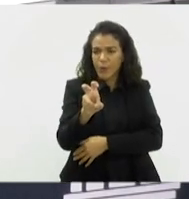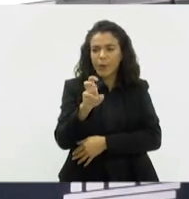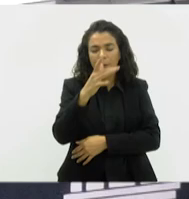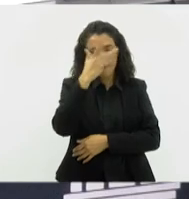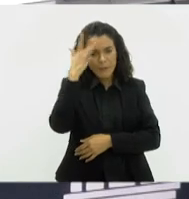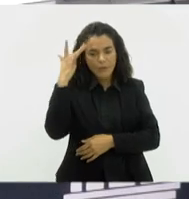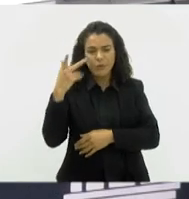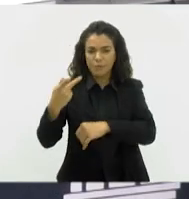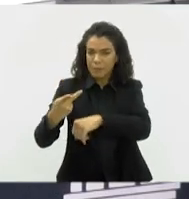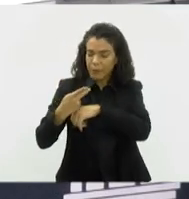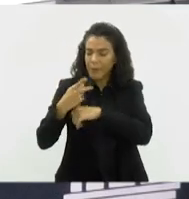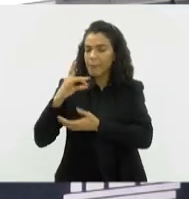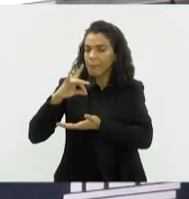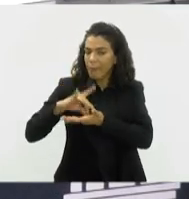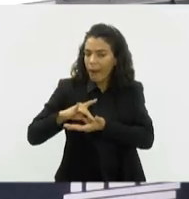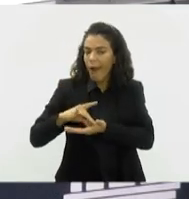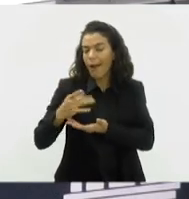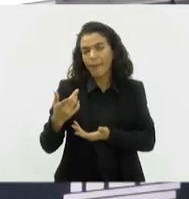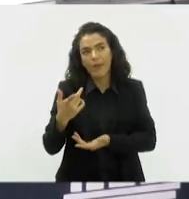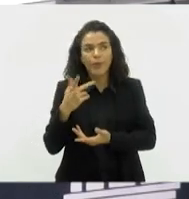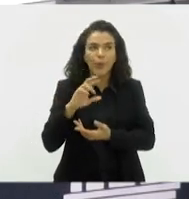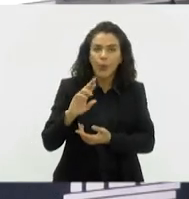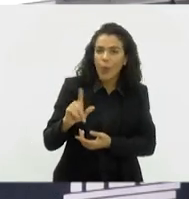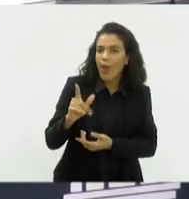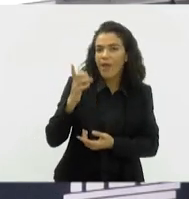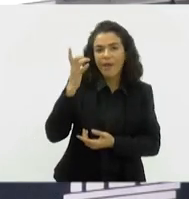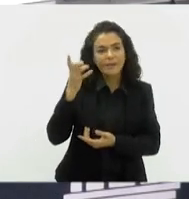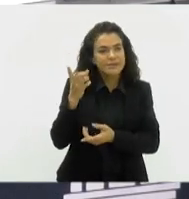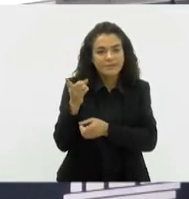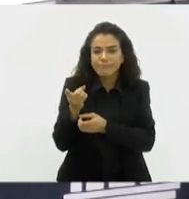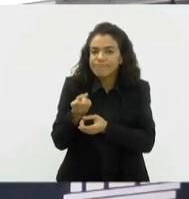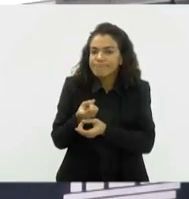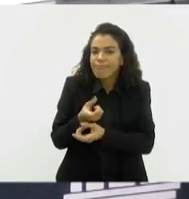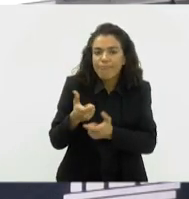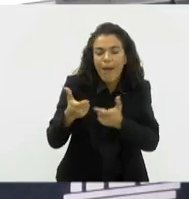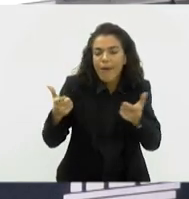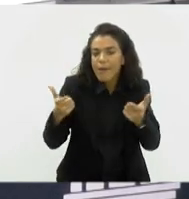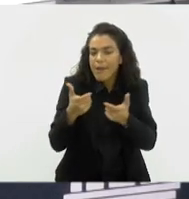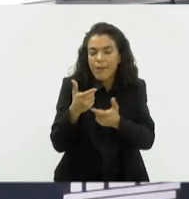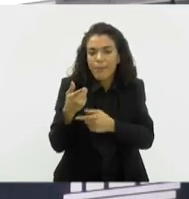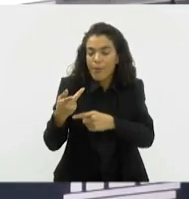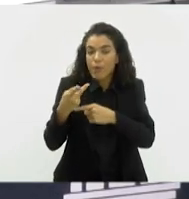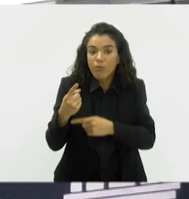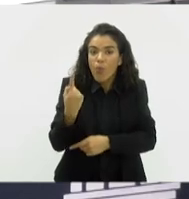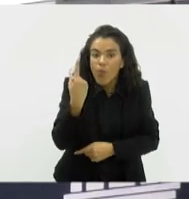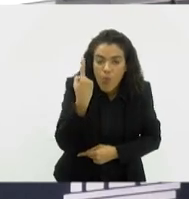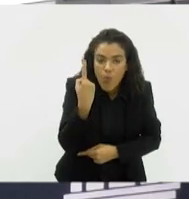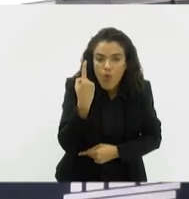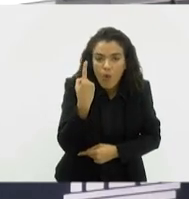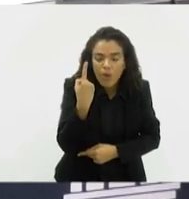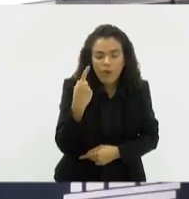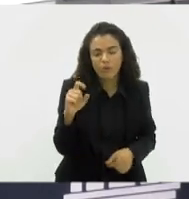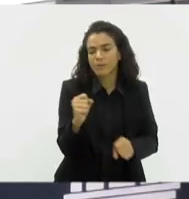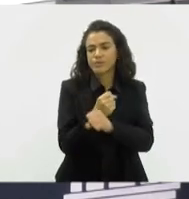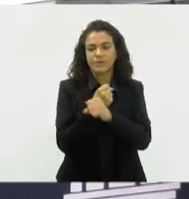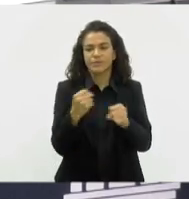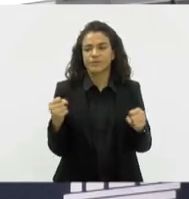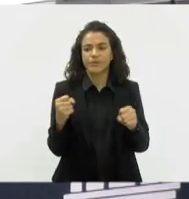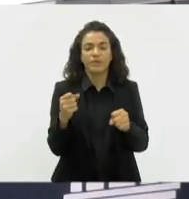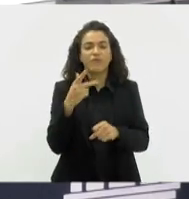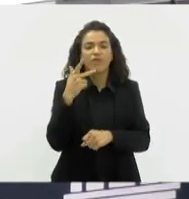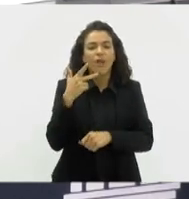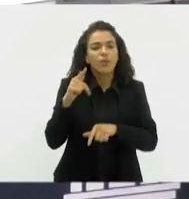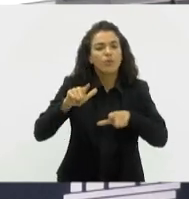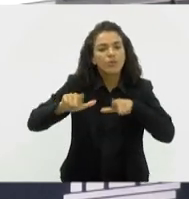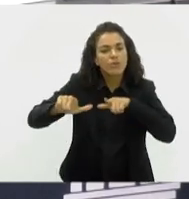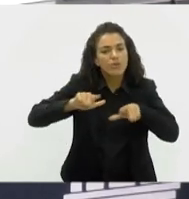vieram me procurar, porque realmente não é usual, não é comum, as pessoas realmente têm medo e tal. Mas não tem um. Deputado. Não é possível. A gente está falando de um